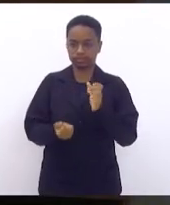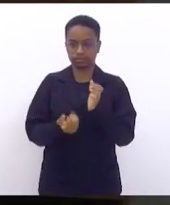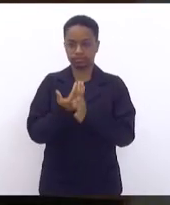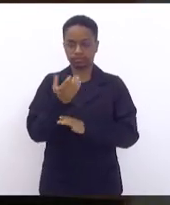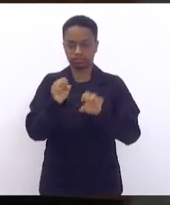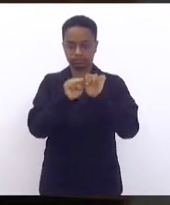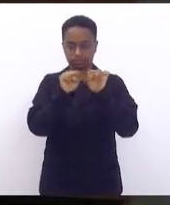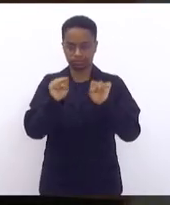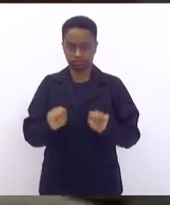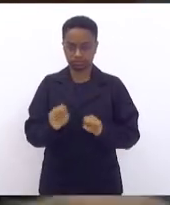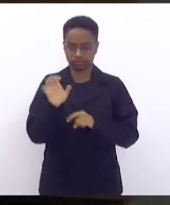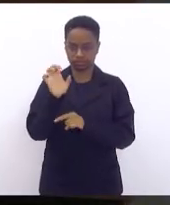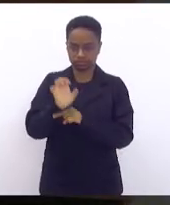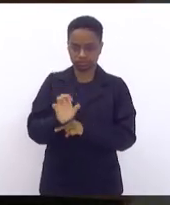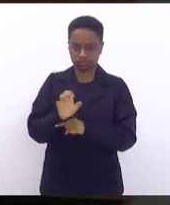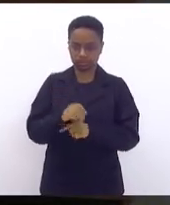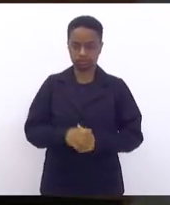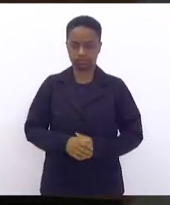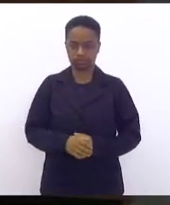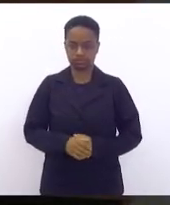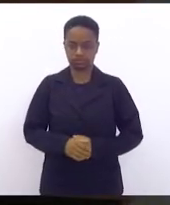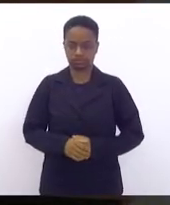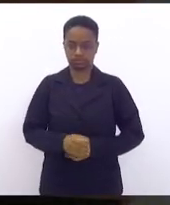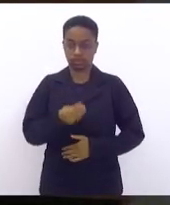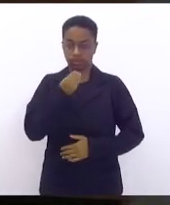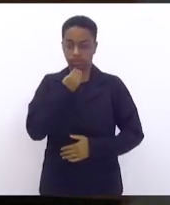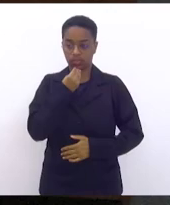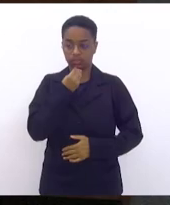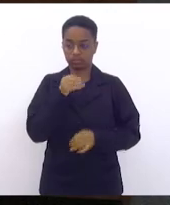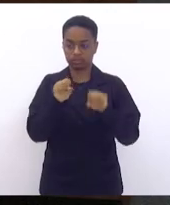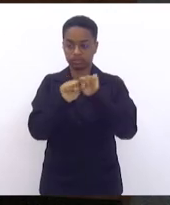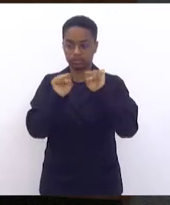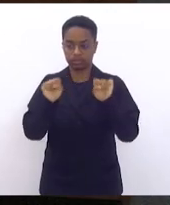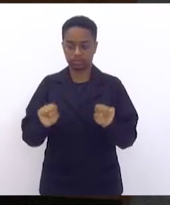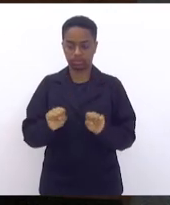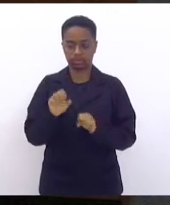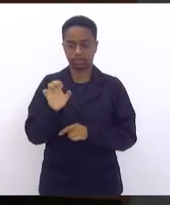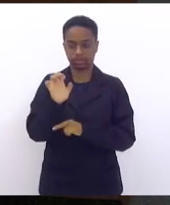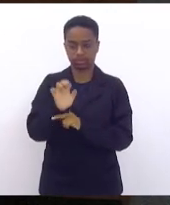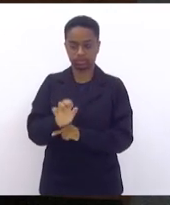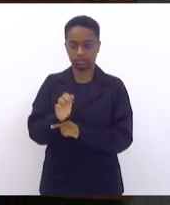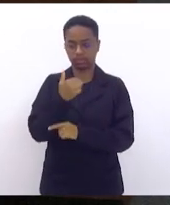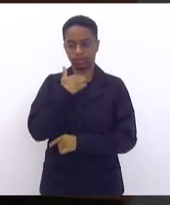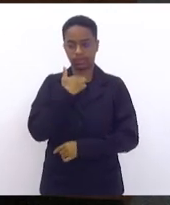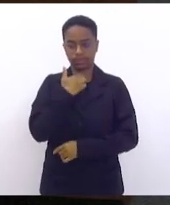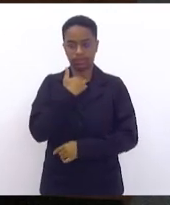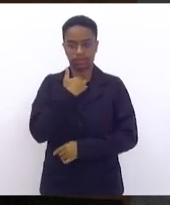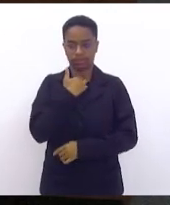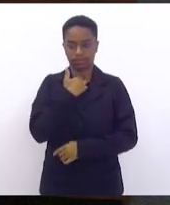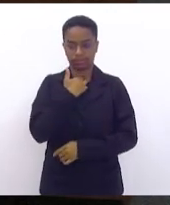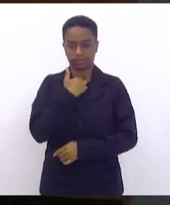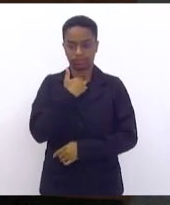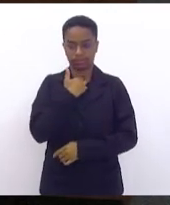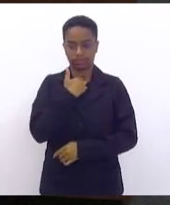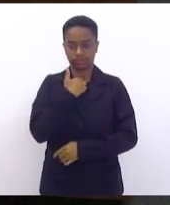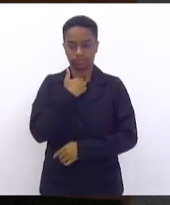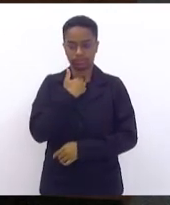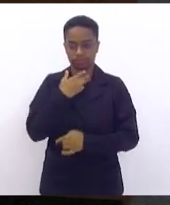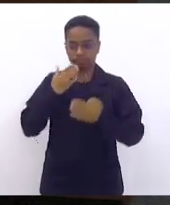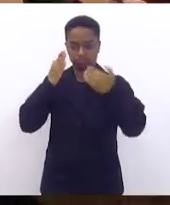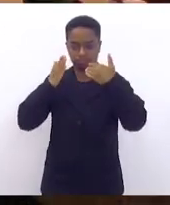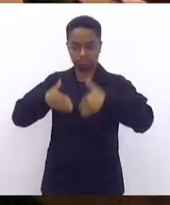sistema estadual. É claro que os sistemas estaduais, deputada Renata Souza, não podem bater de